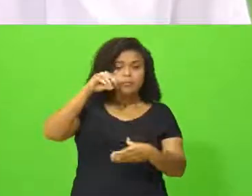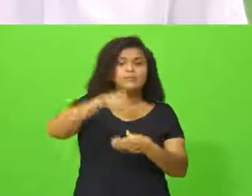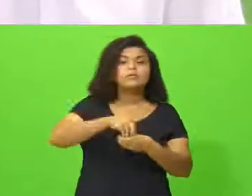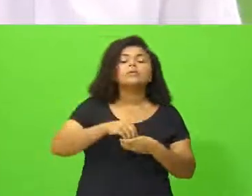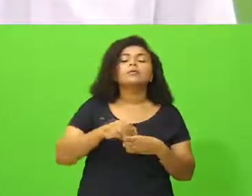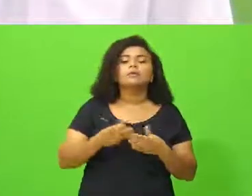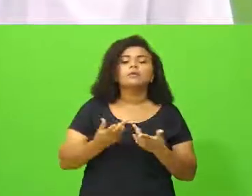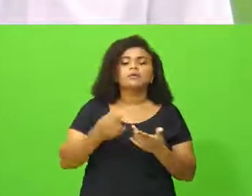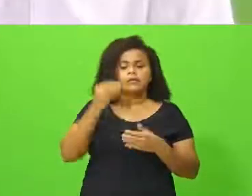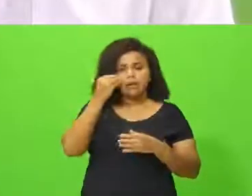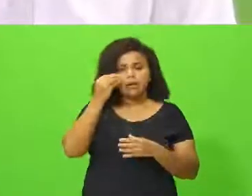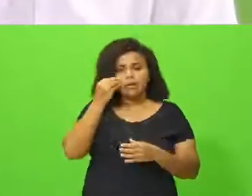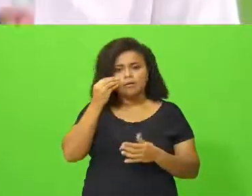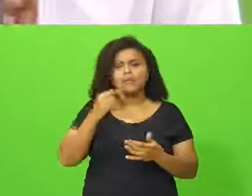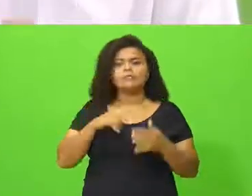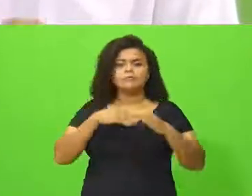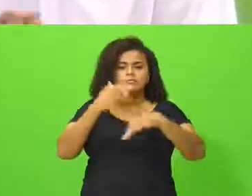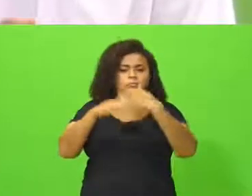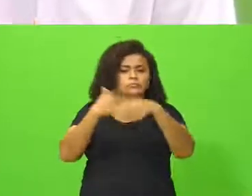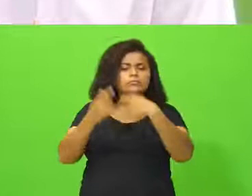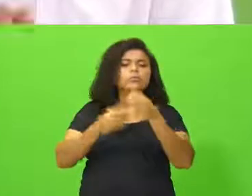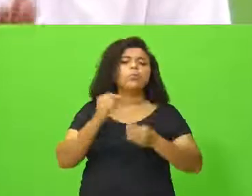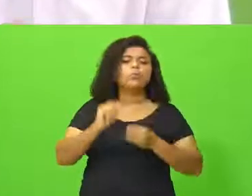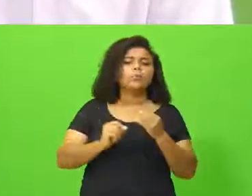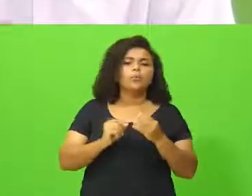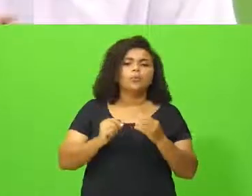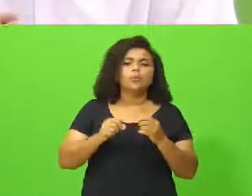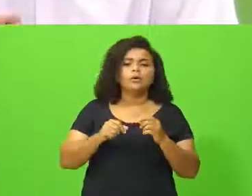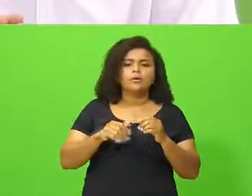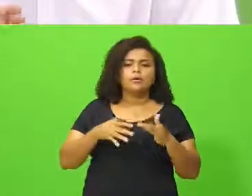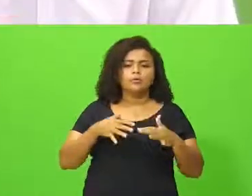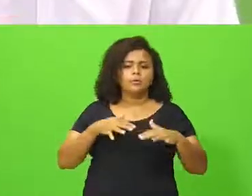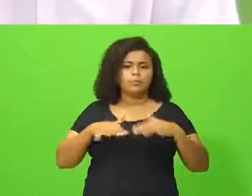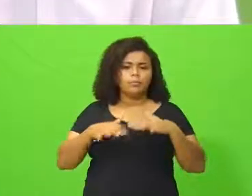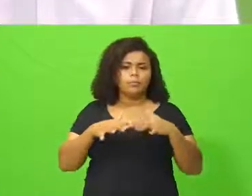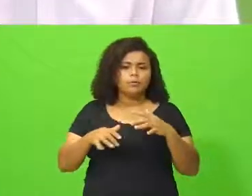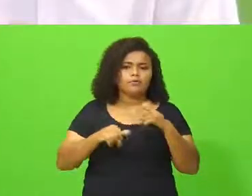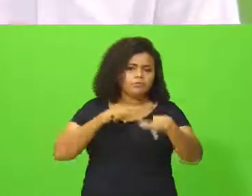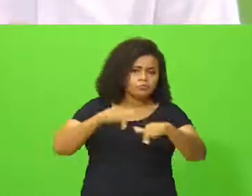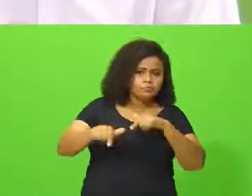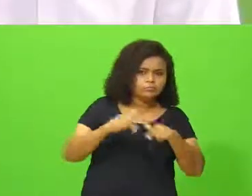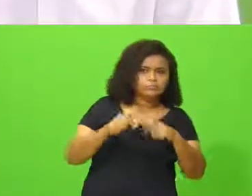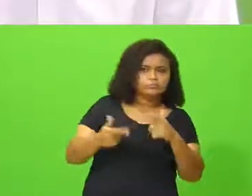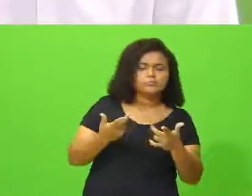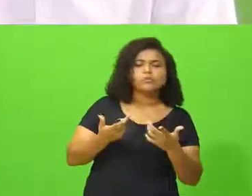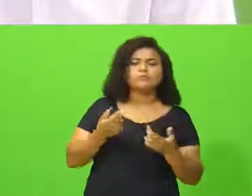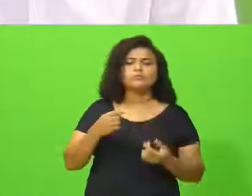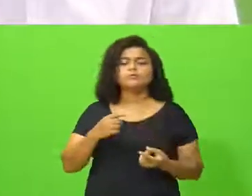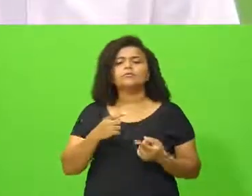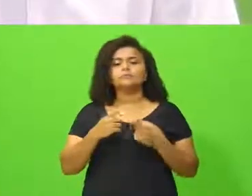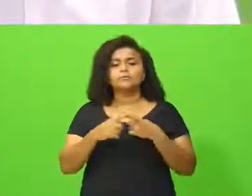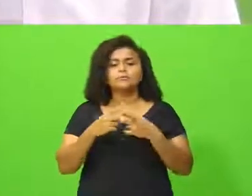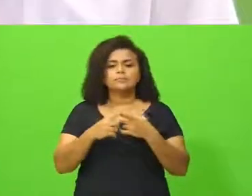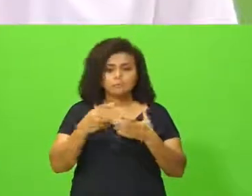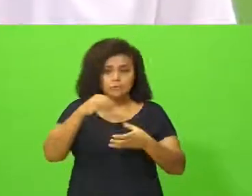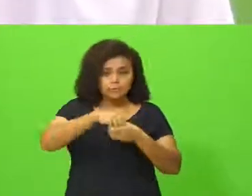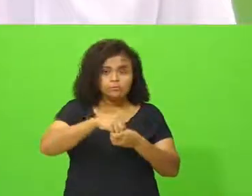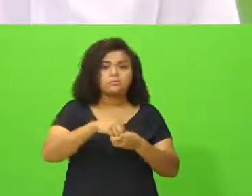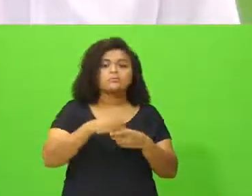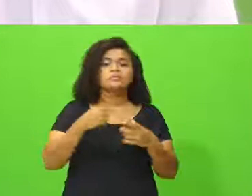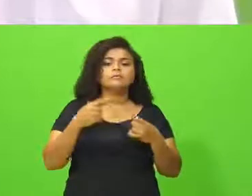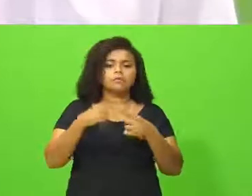corrida desenvolvimentista através da indústria, alguns movimentos sociais que contribuíram para que houvesse